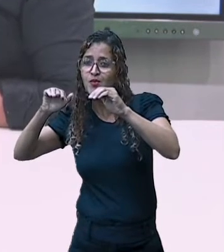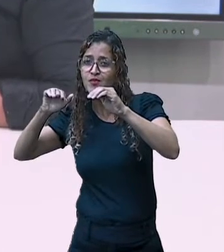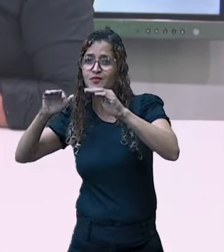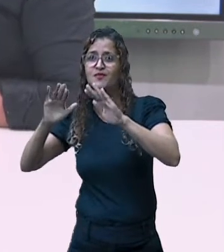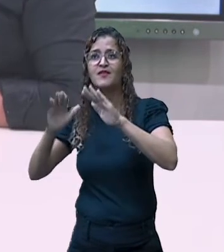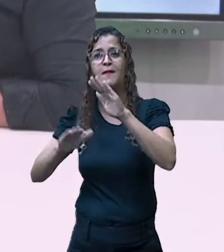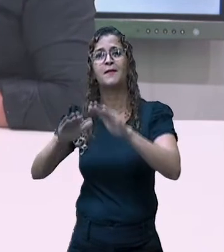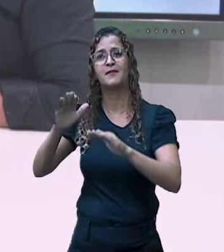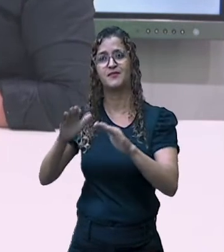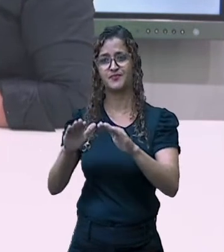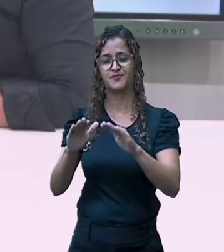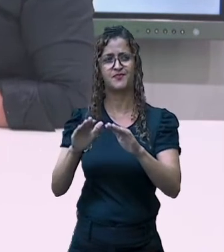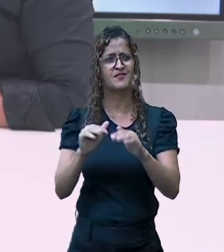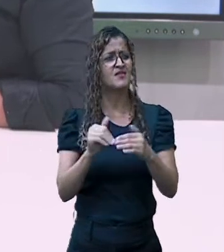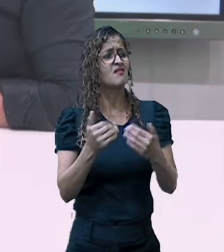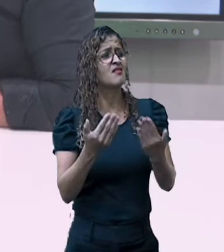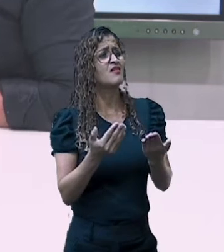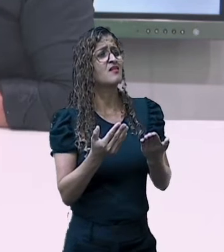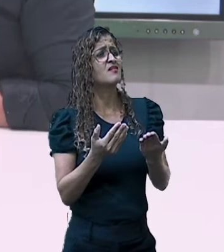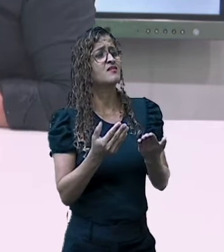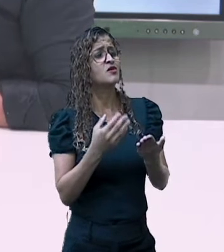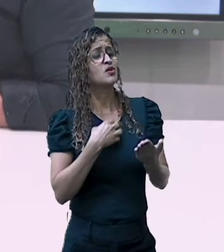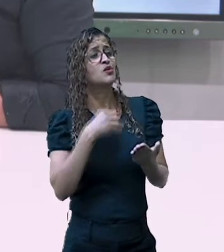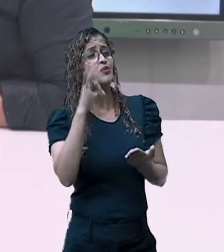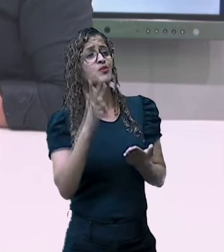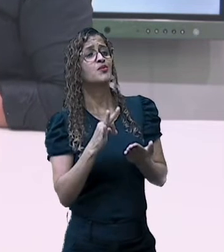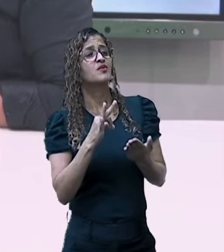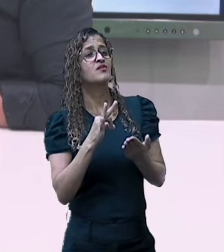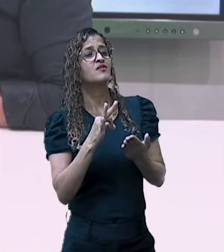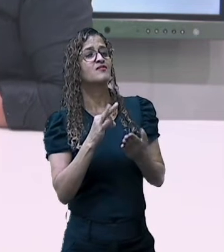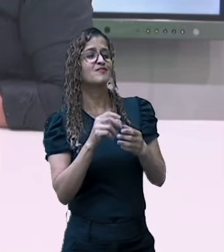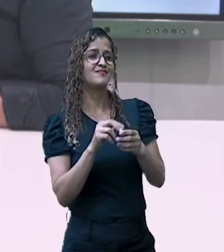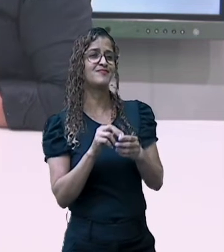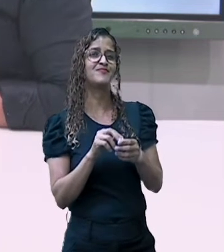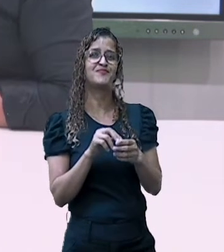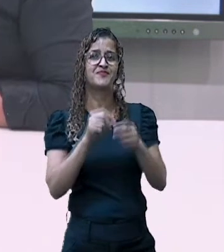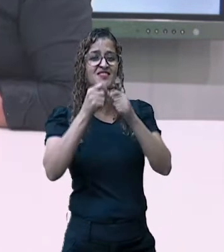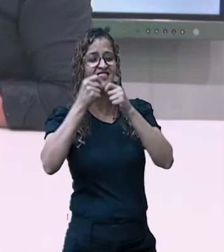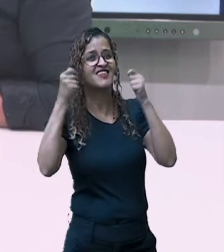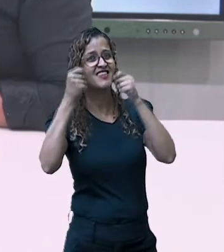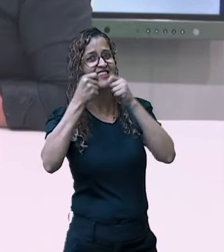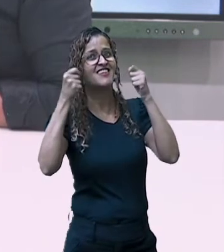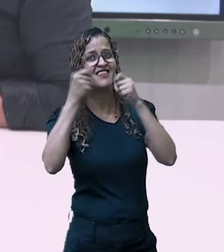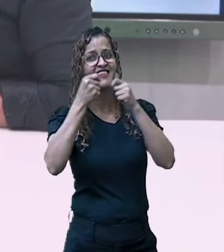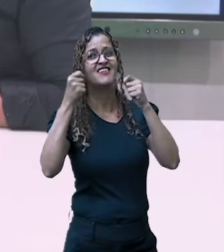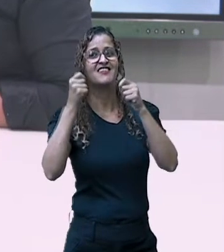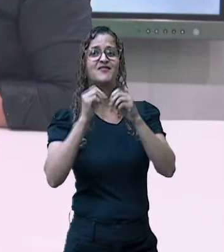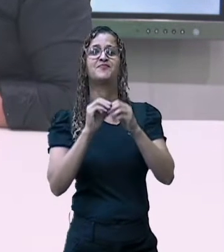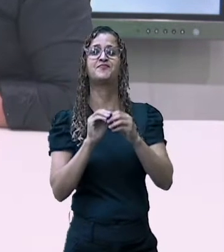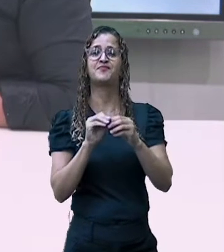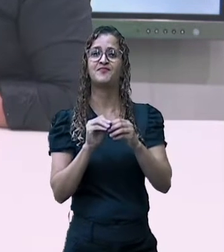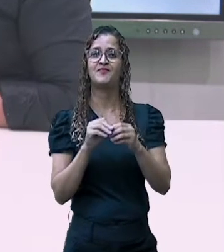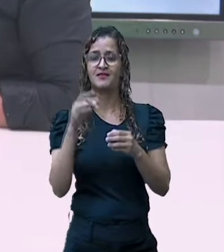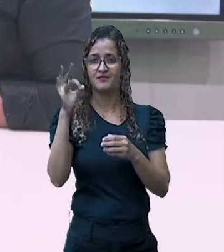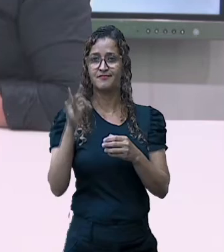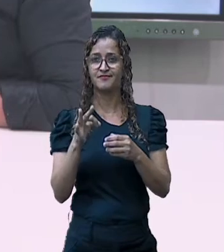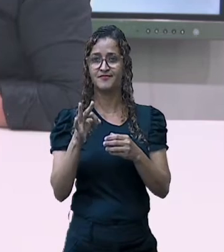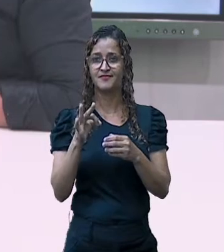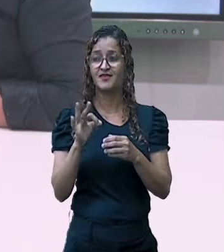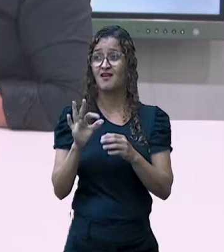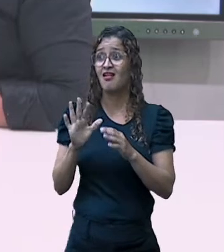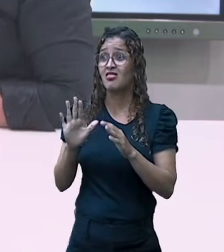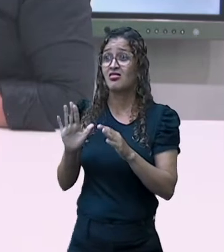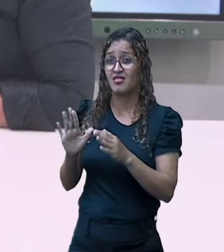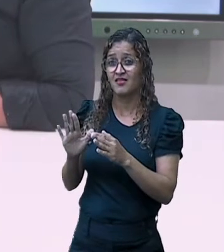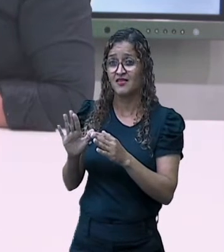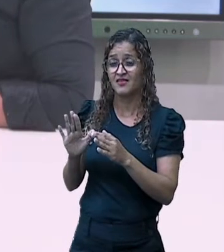a maneira correta também de usar o fio dental, né? Isso, de fazer esse uso de fio dental. No geral, a gente pede,